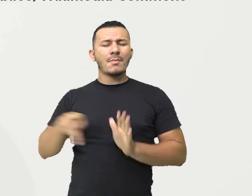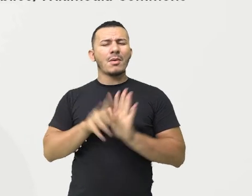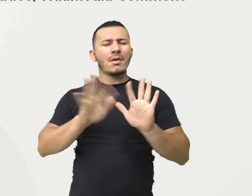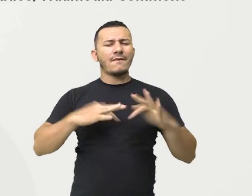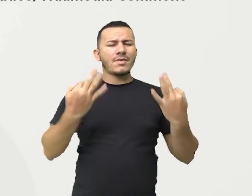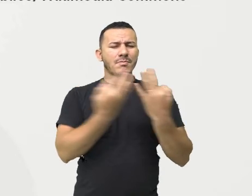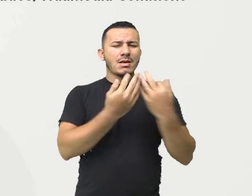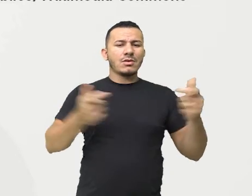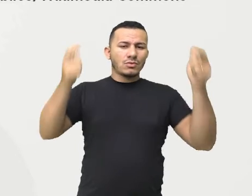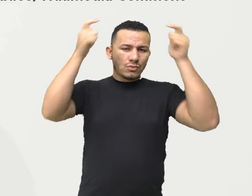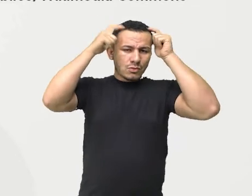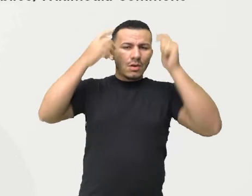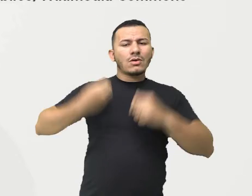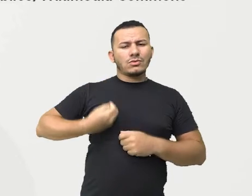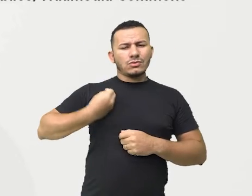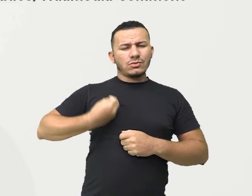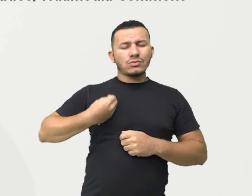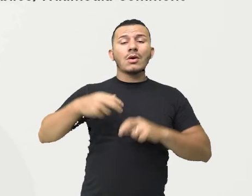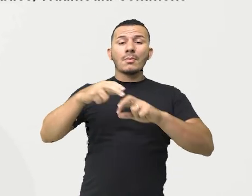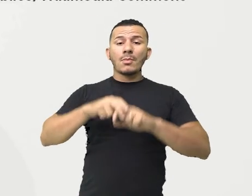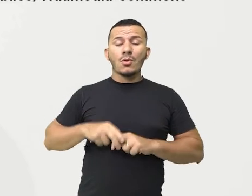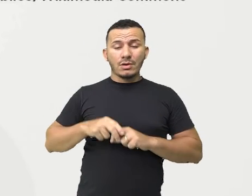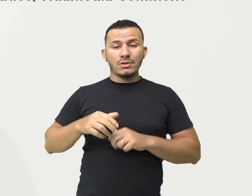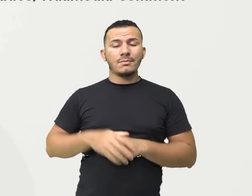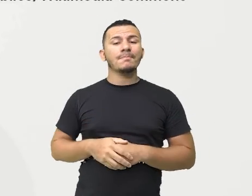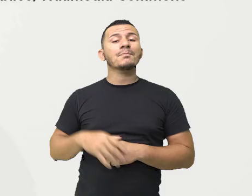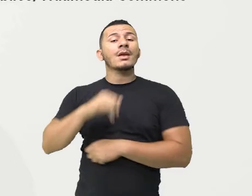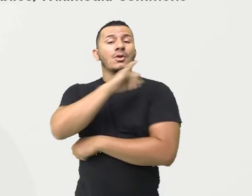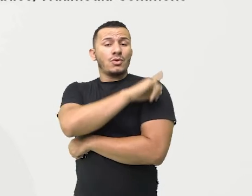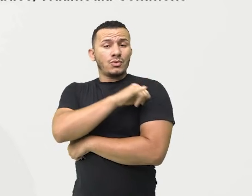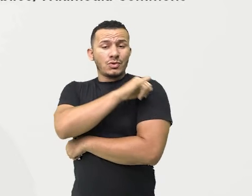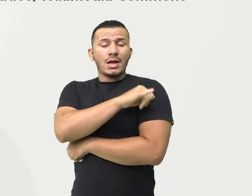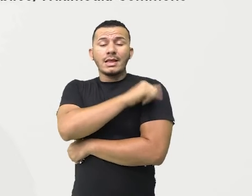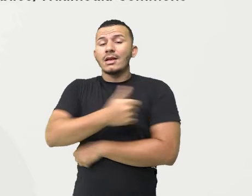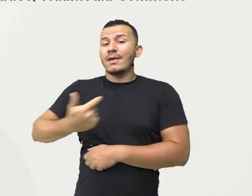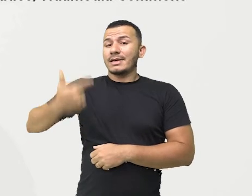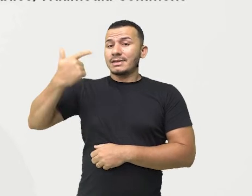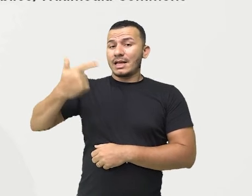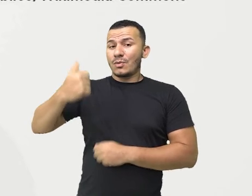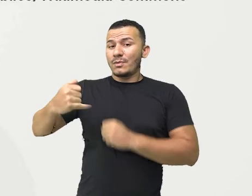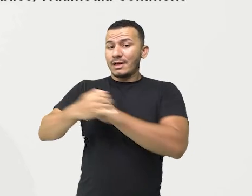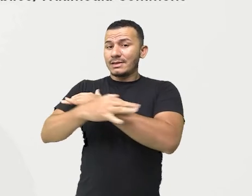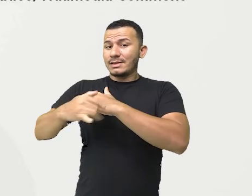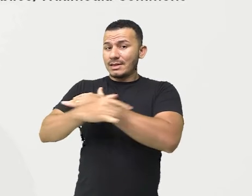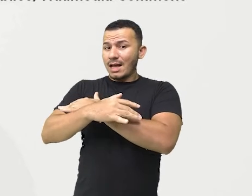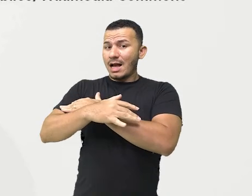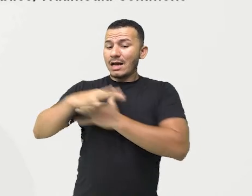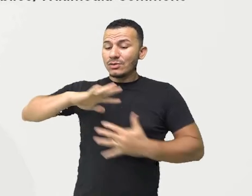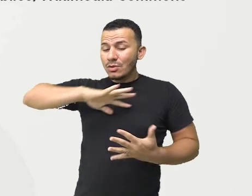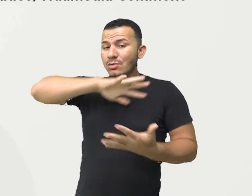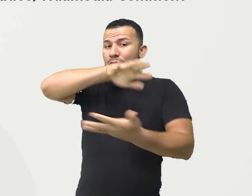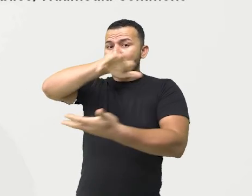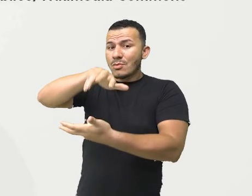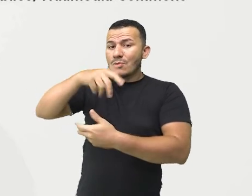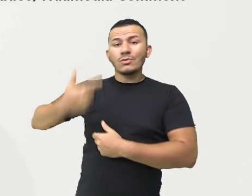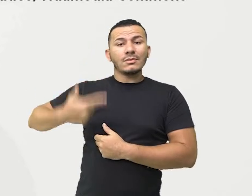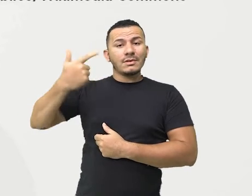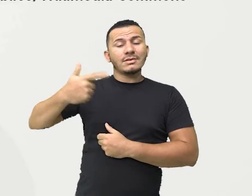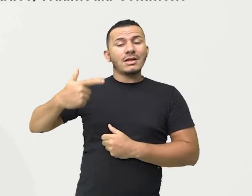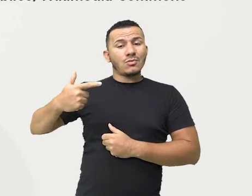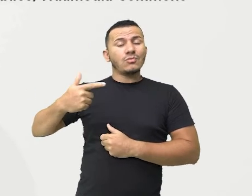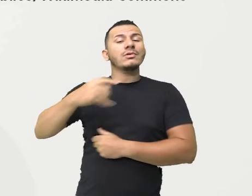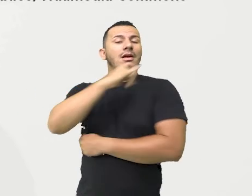forma, o Rio de Janeiro foi a segunda cidade do mundo, hein? Foi a segunda cidade